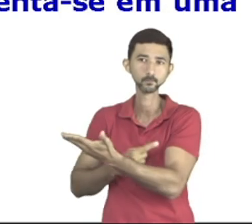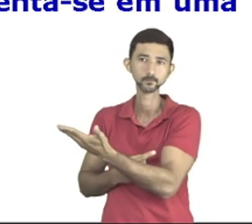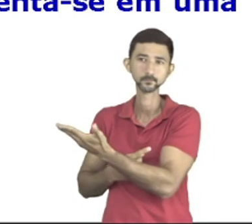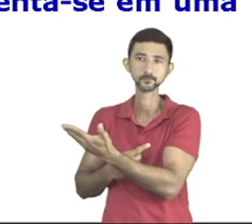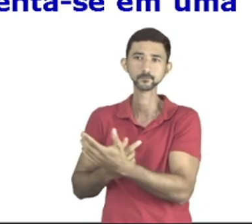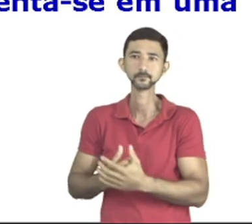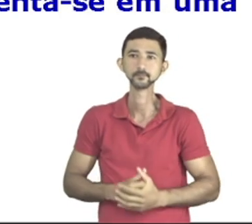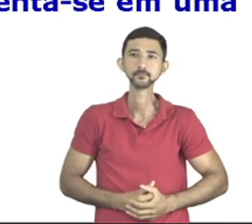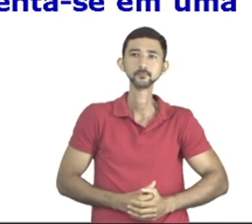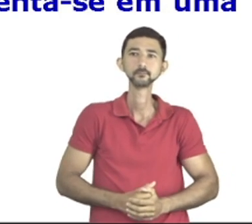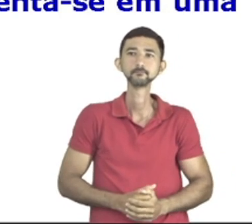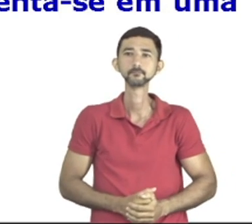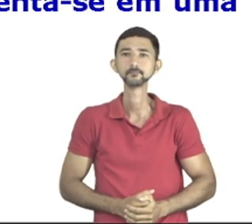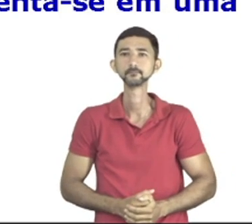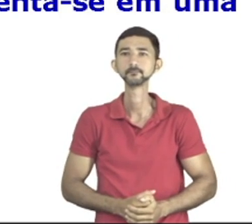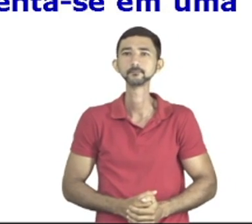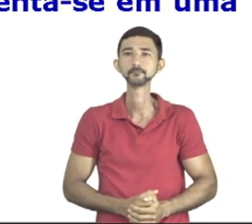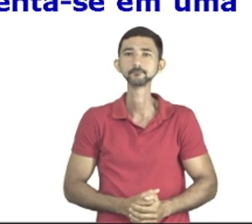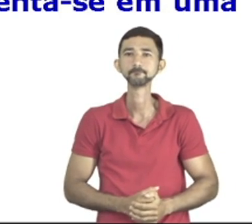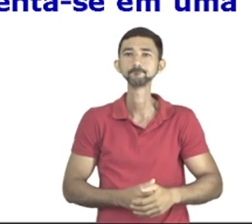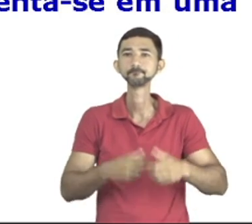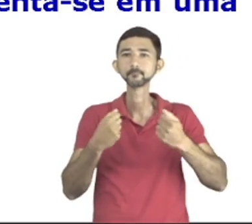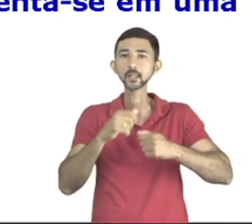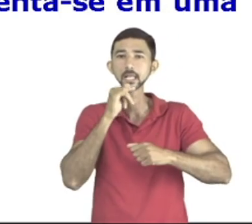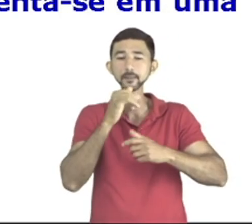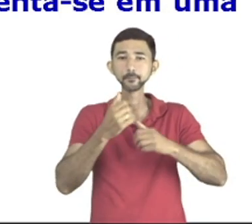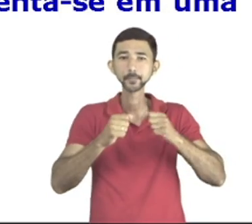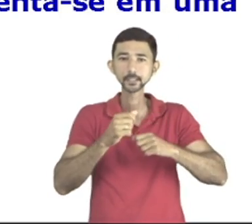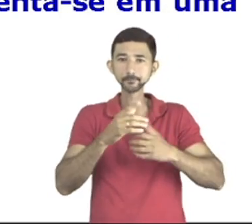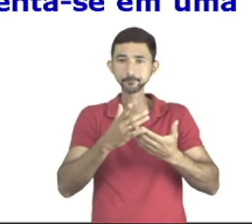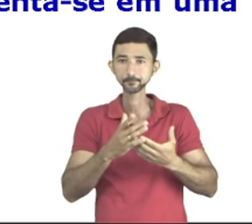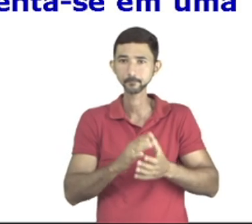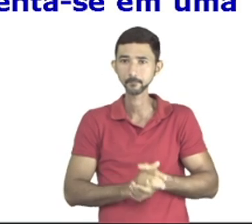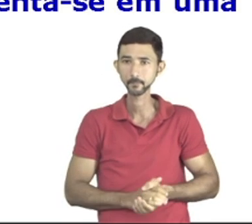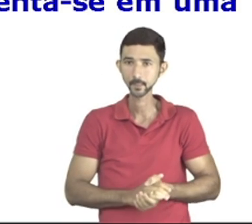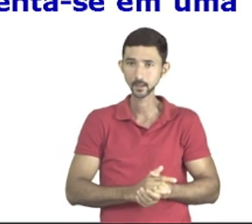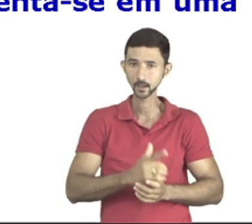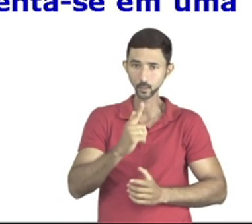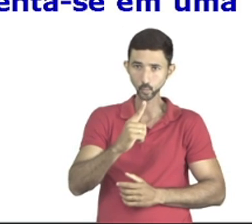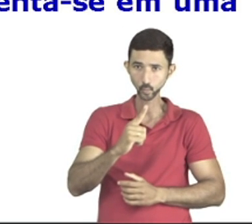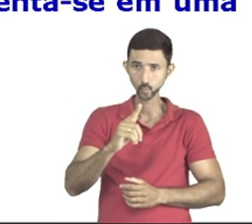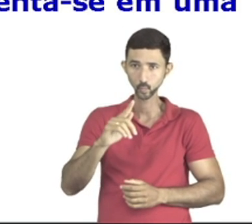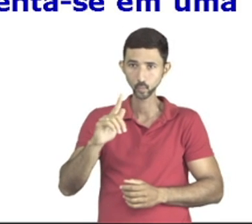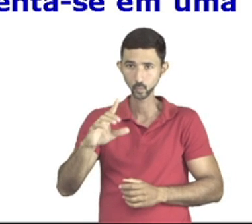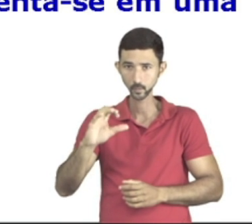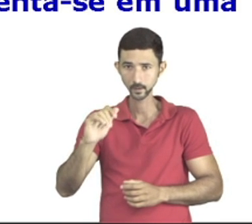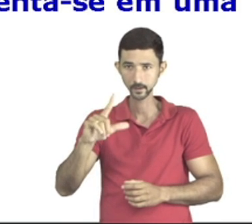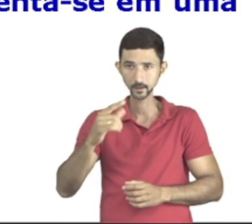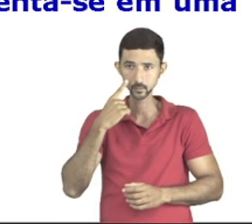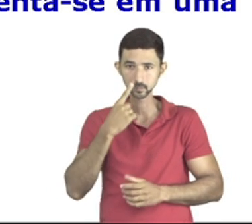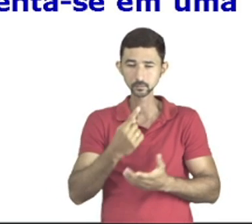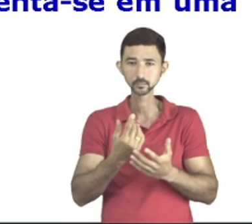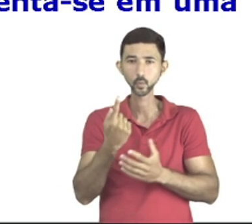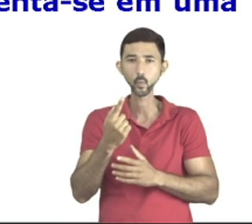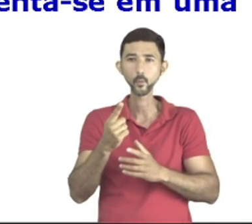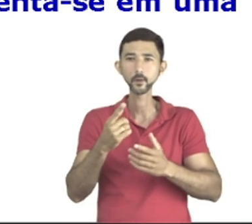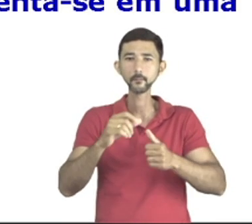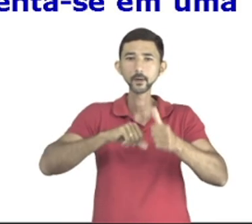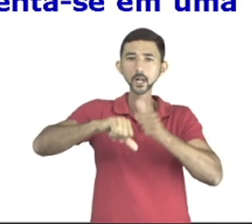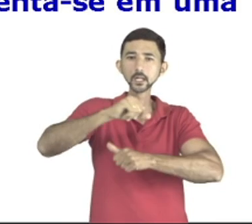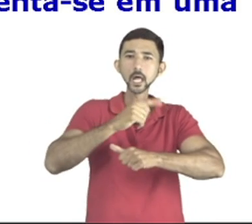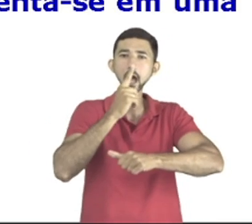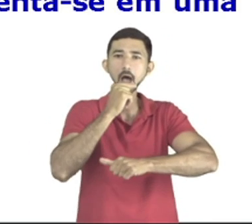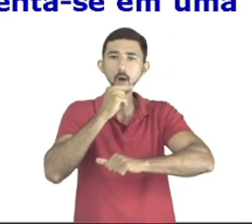favor. Eu preciso, para elevar 1 grama em 1 grau Celsius, eu preciso de 1 caloria para a